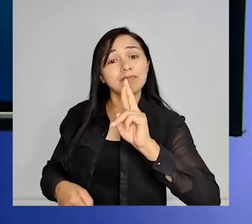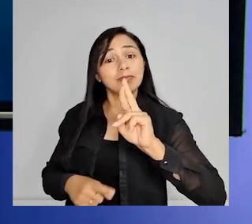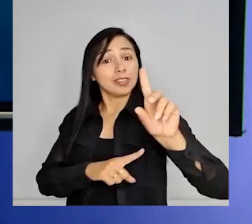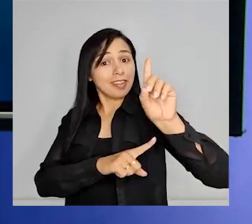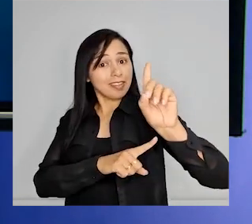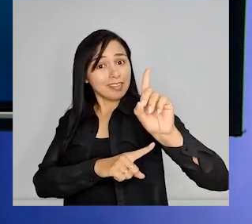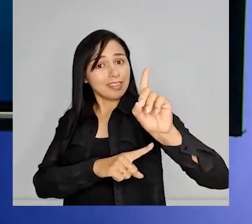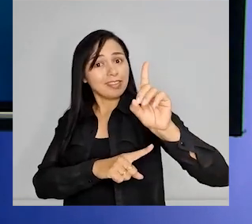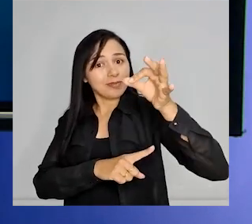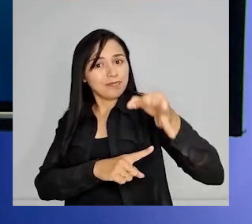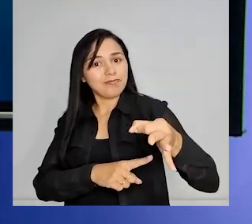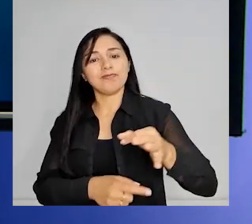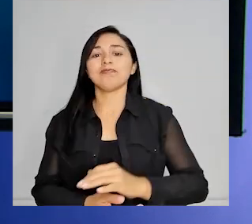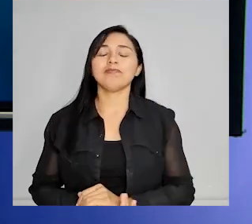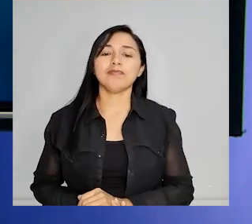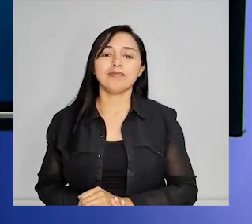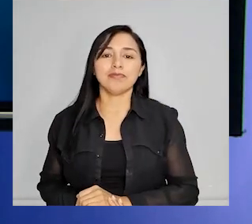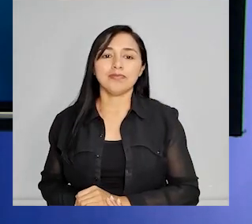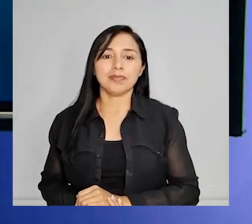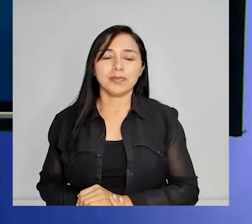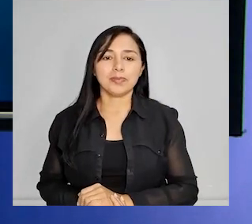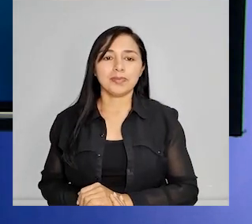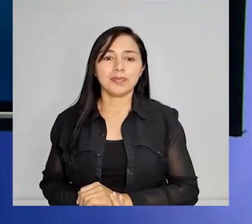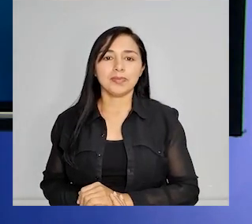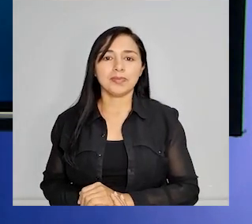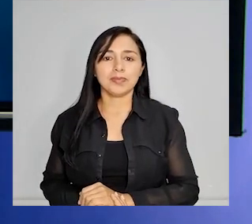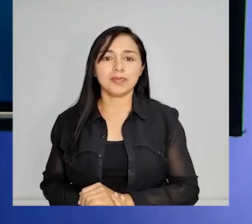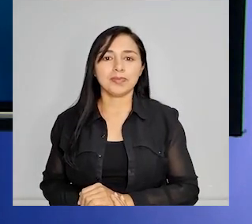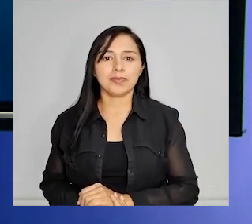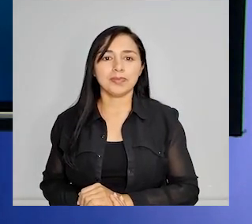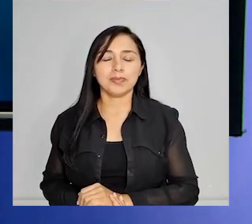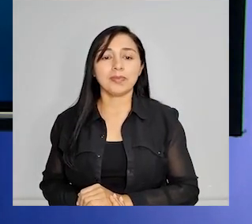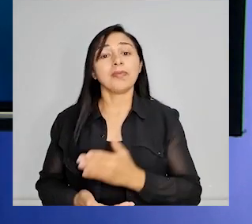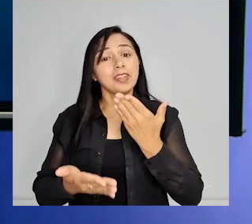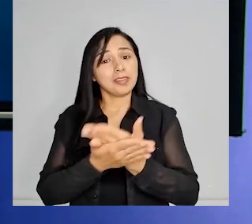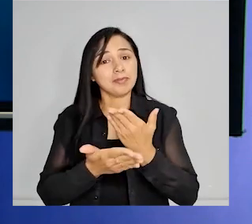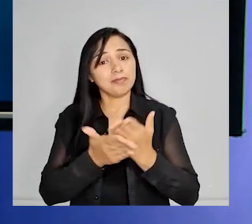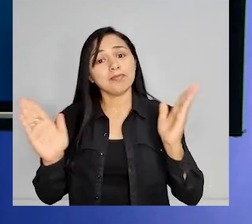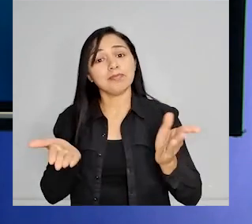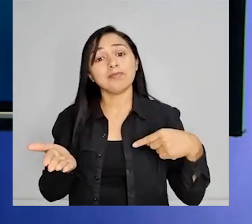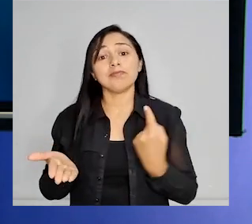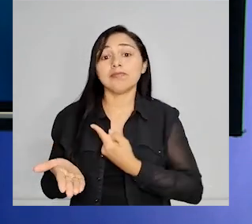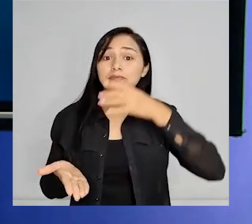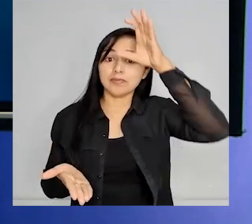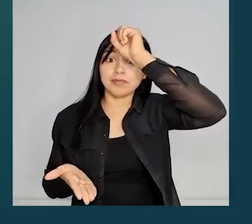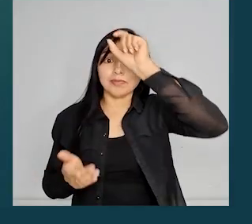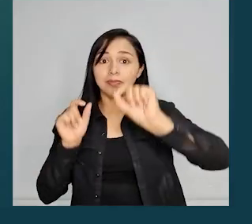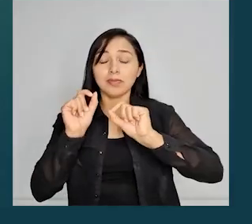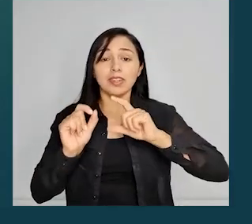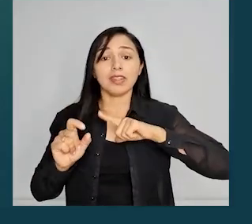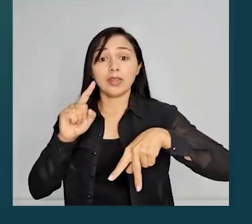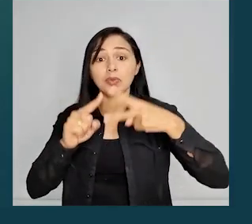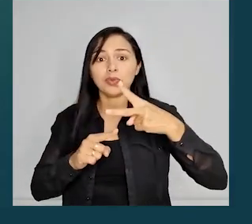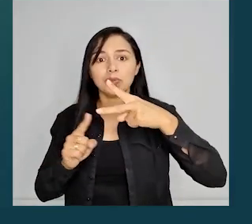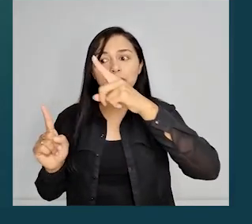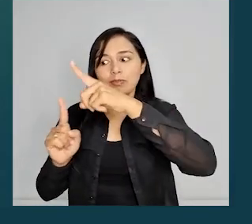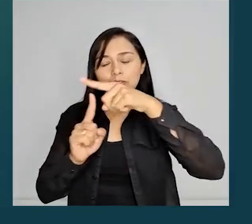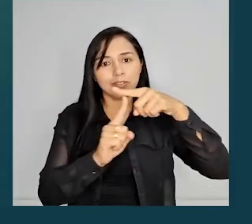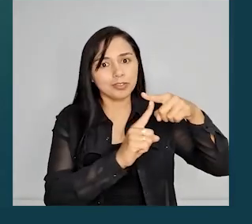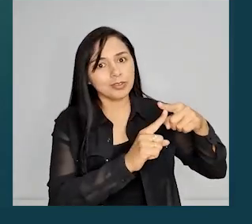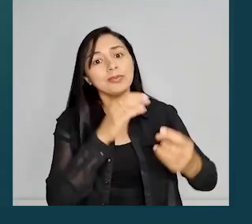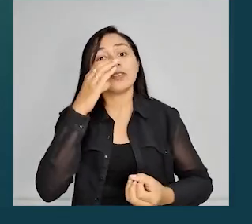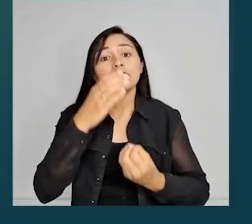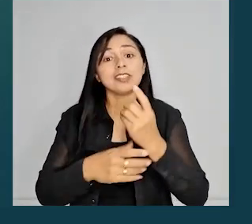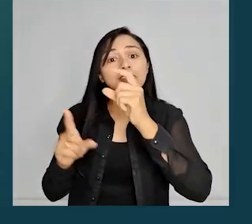letra D. Certinho? Na aula de hoje, nós aprendemos que existem 2 tipos de processo